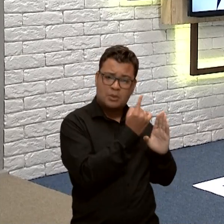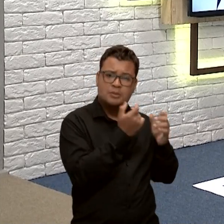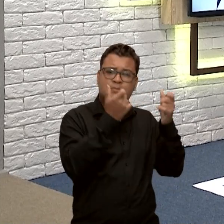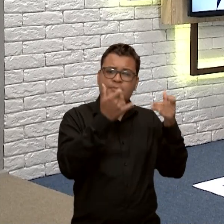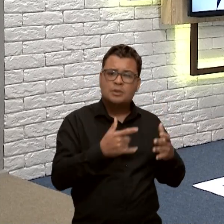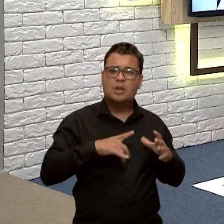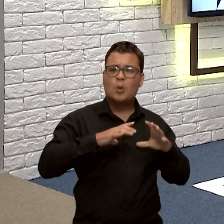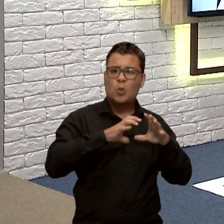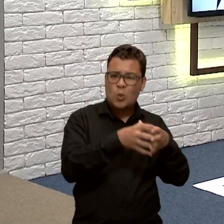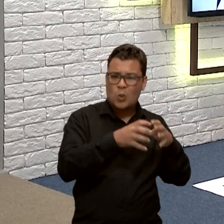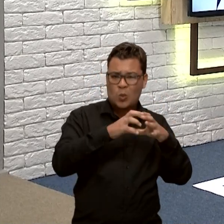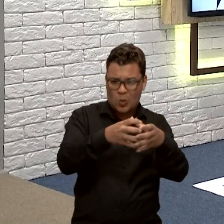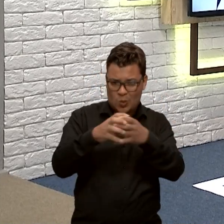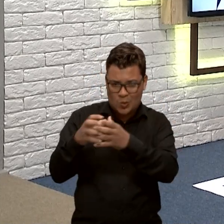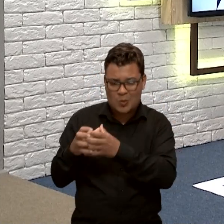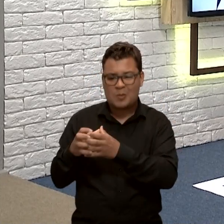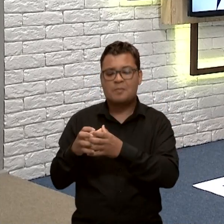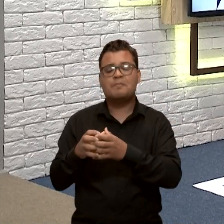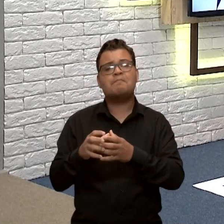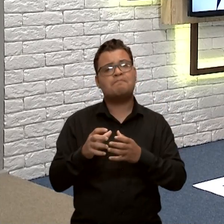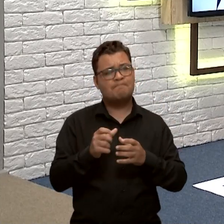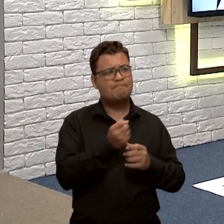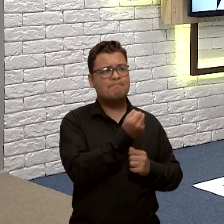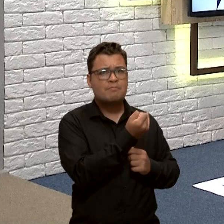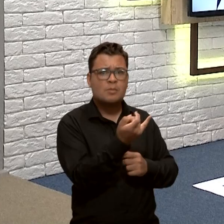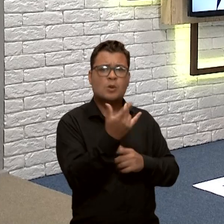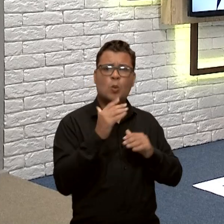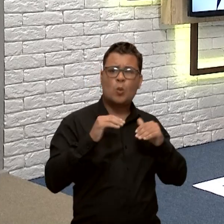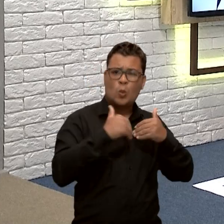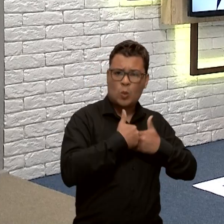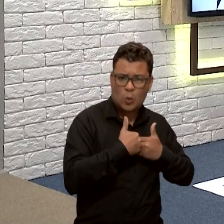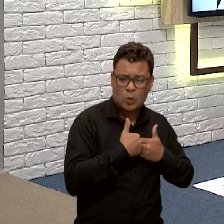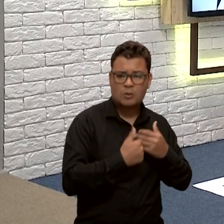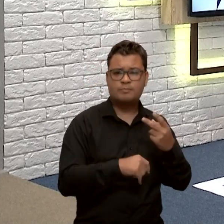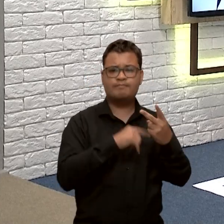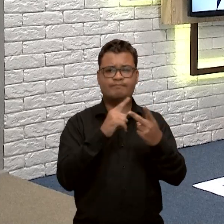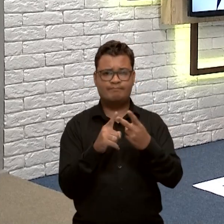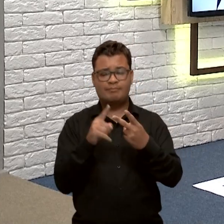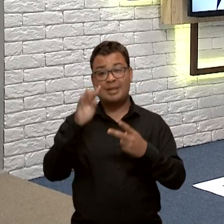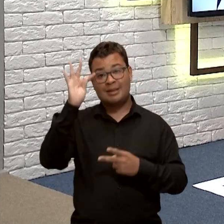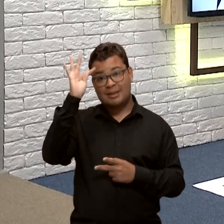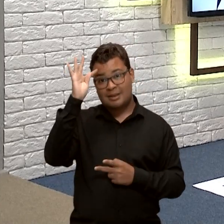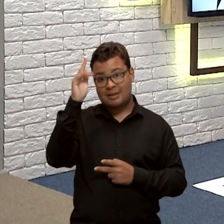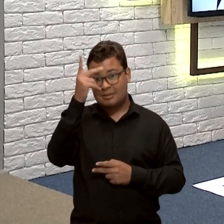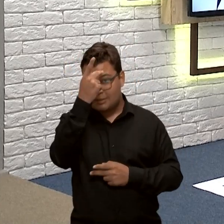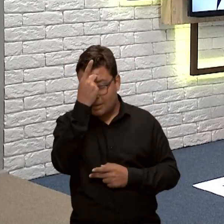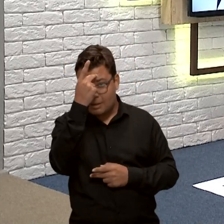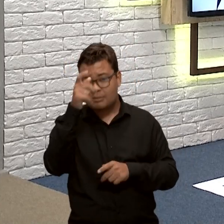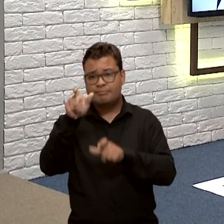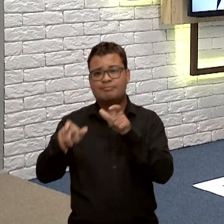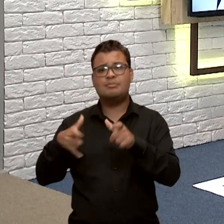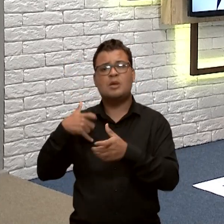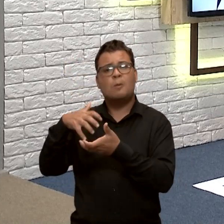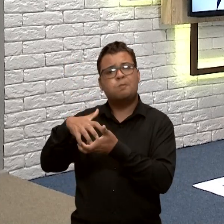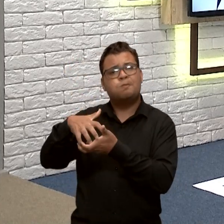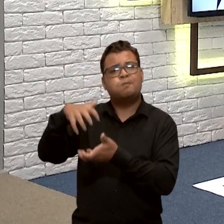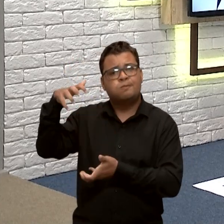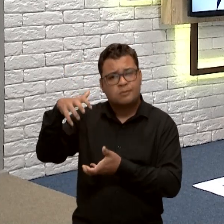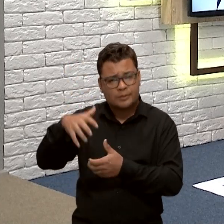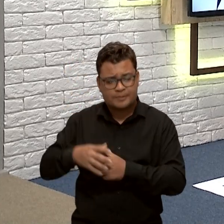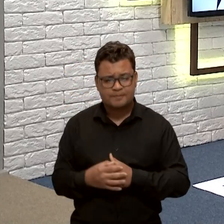grupos, pessoas que estão dentro do transtorno do espectro autista ou com TDAH, idosos também. Como é